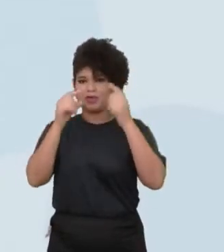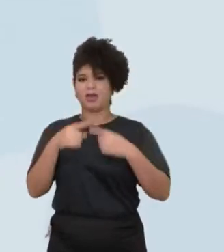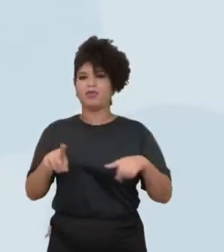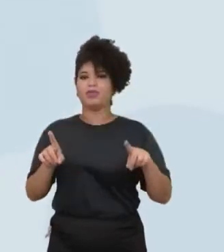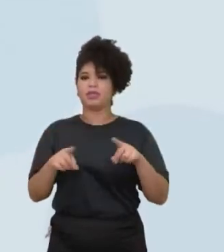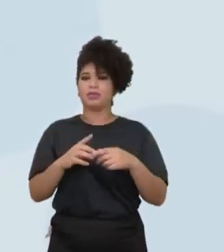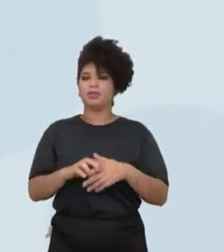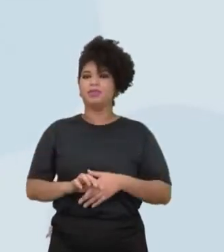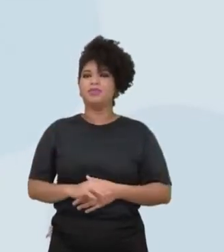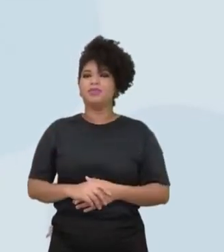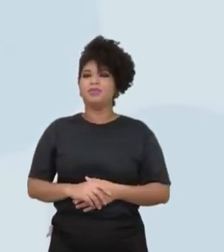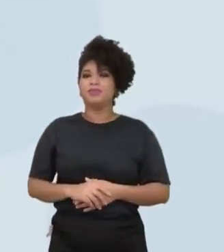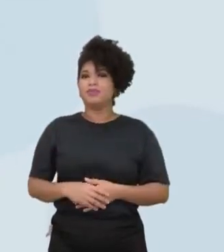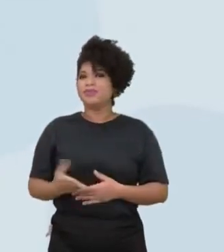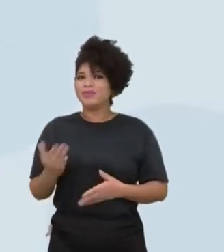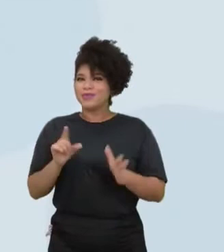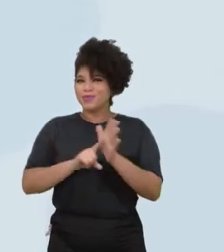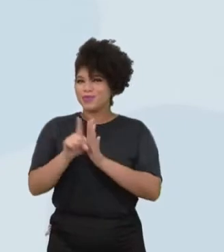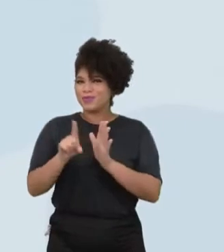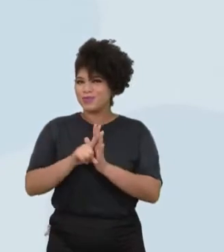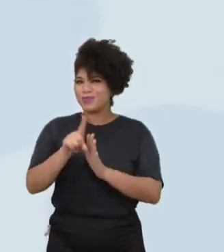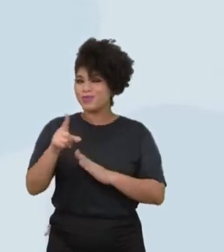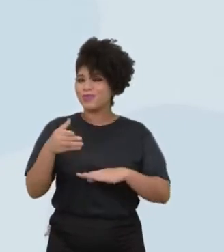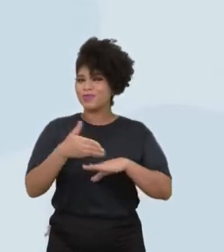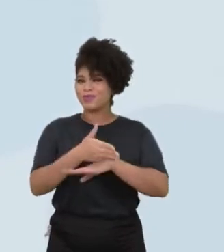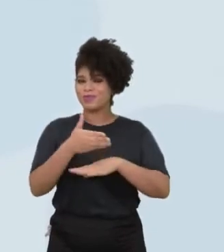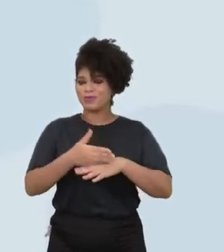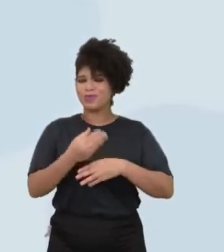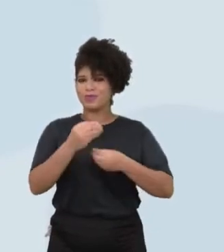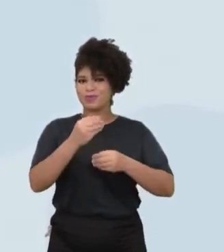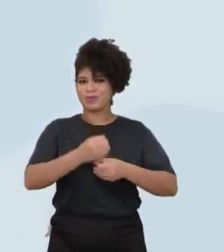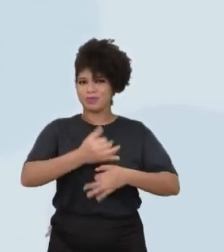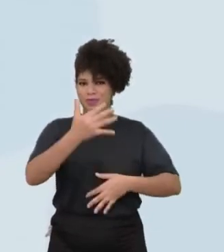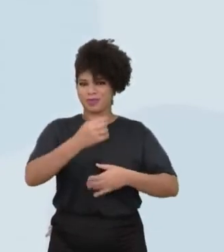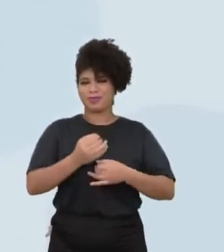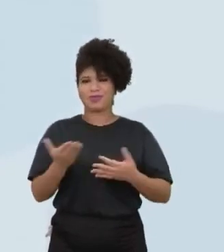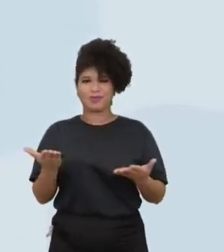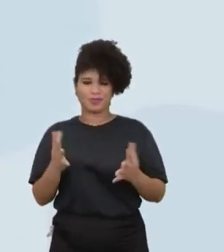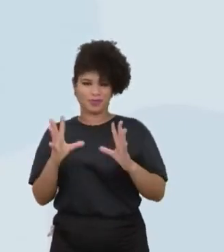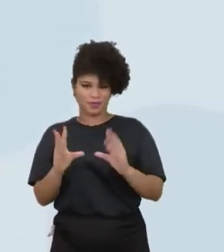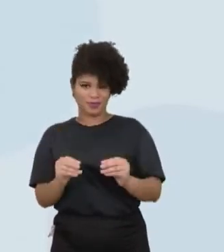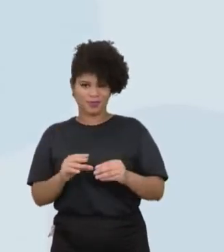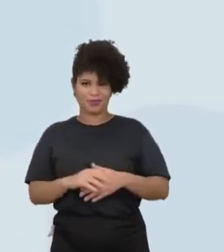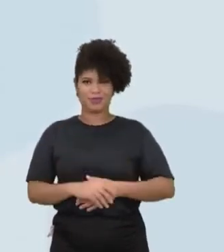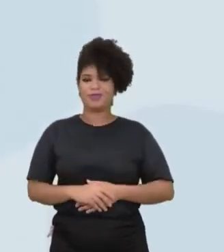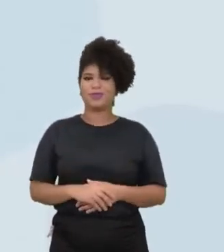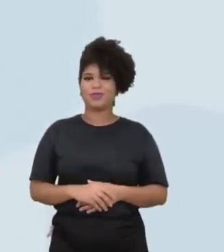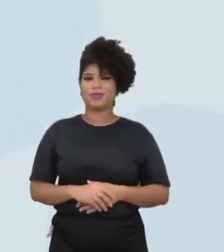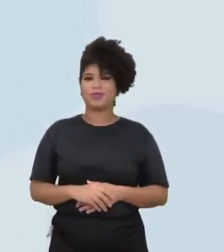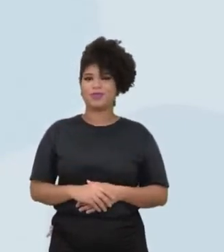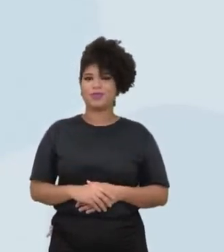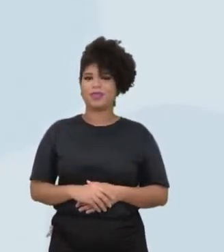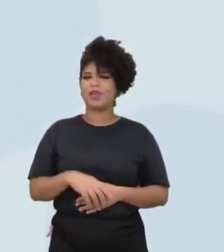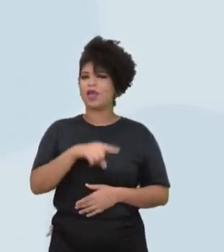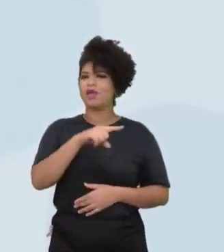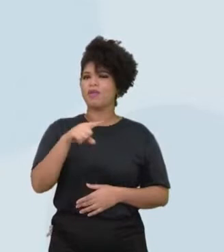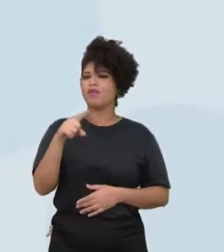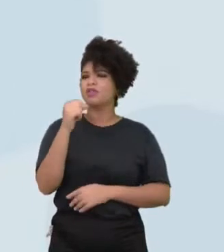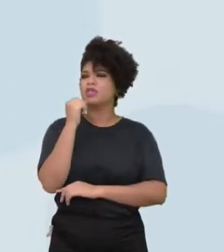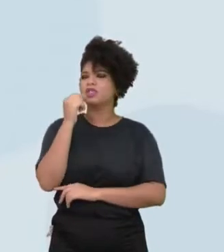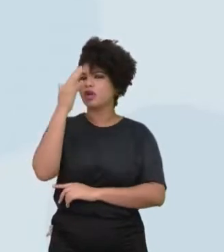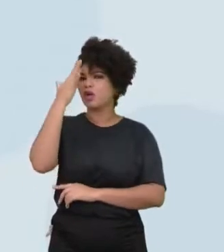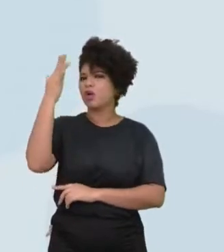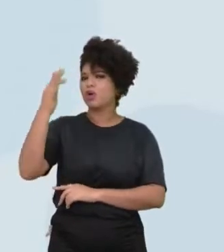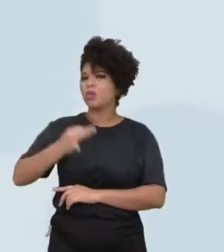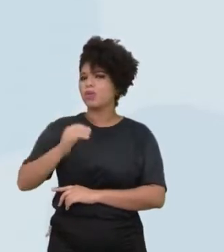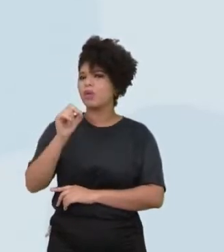Agora vamos chegar a mais uma interação pelo chat aqui, tá? Nesse começo de noite, tá? Olha só, o que vocês entendem por processo